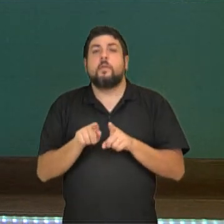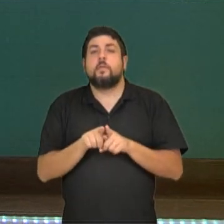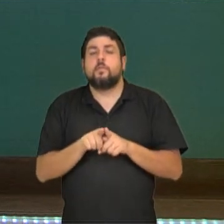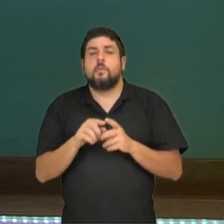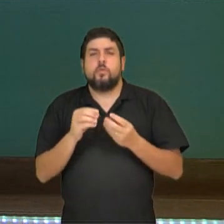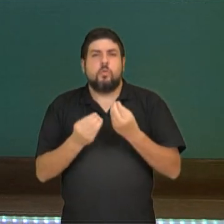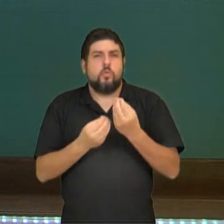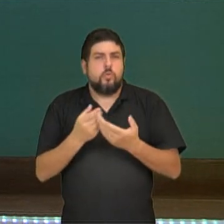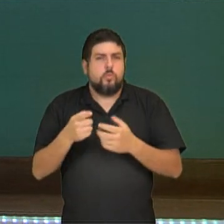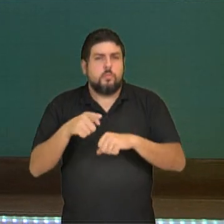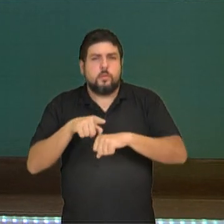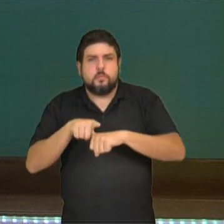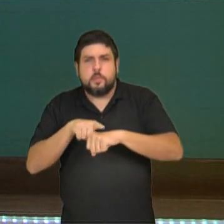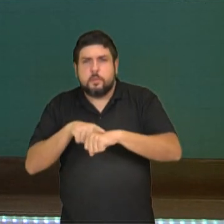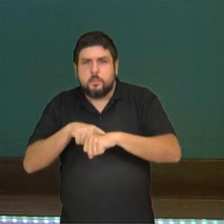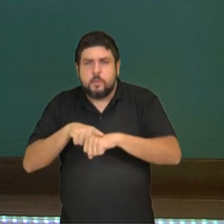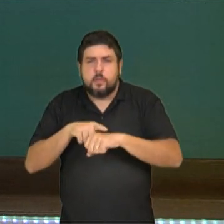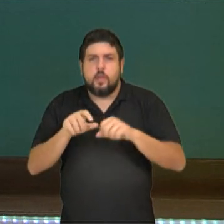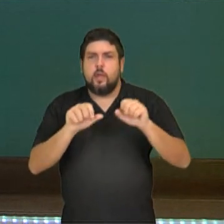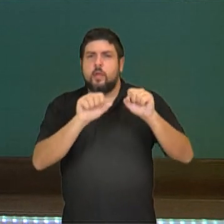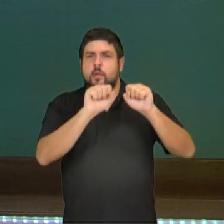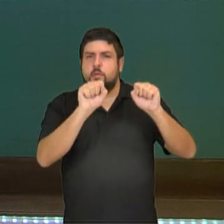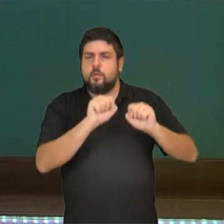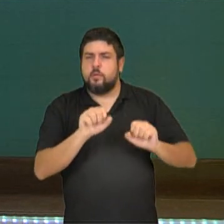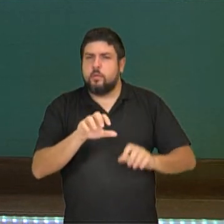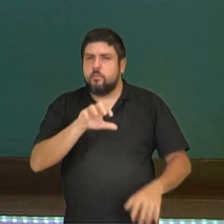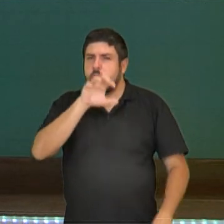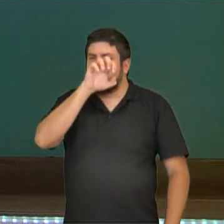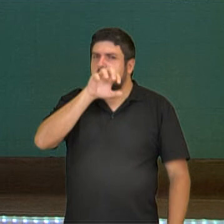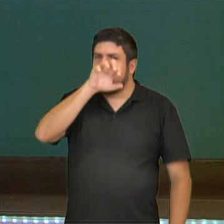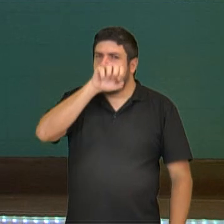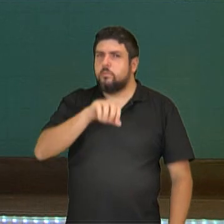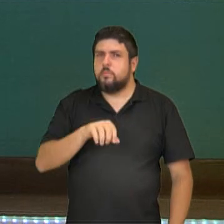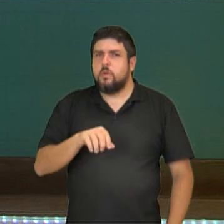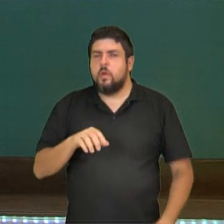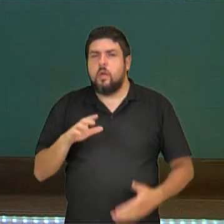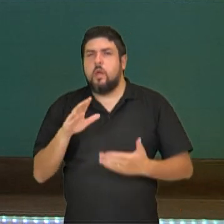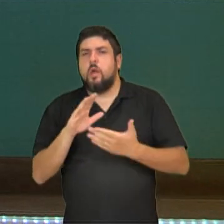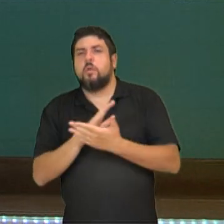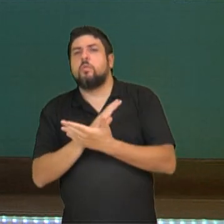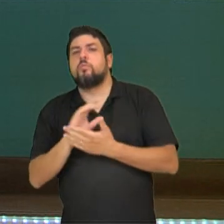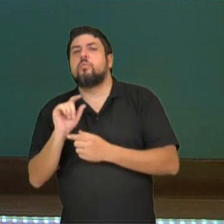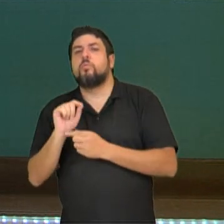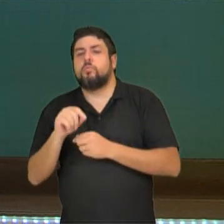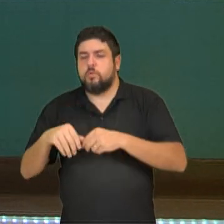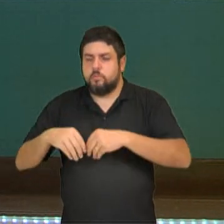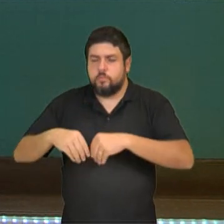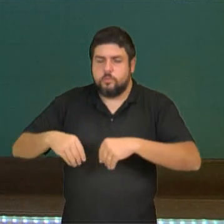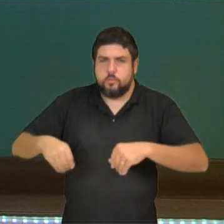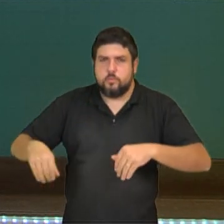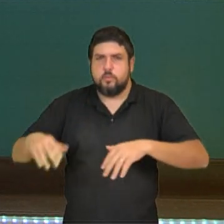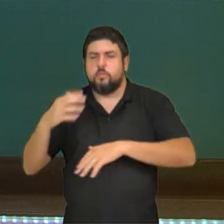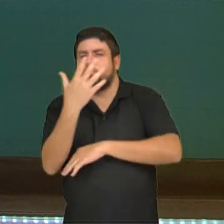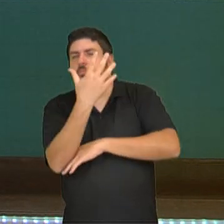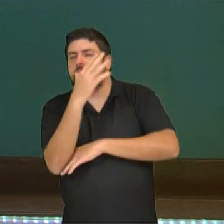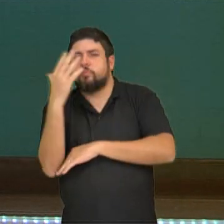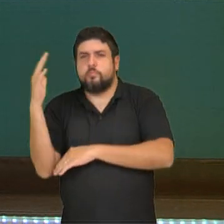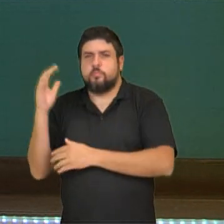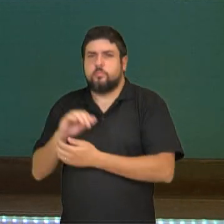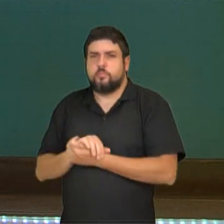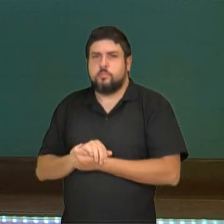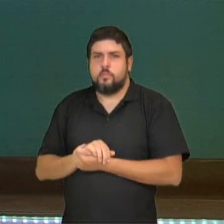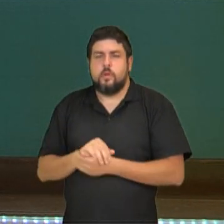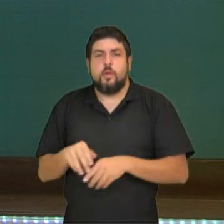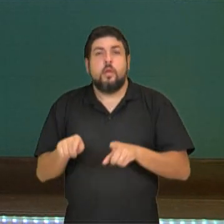nossa pele, ao sistema respiratório, outras associadas ao solo, às plantas. A prevenção,